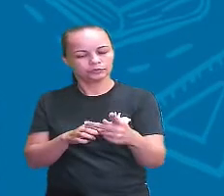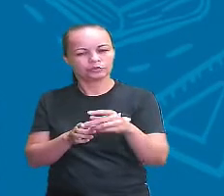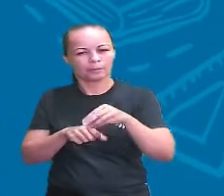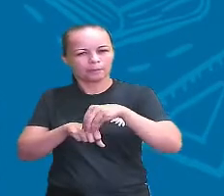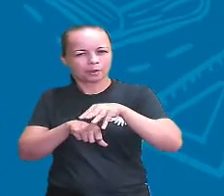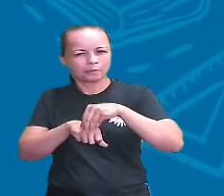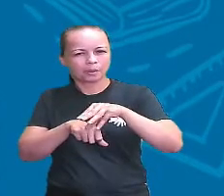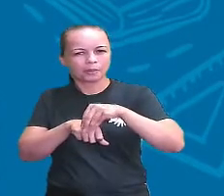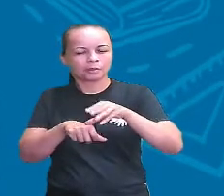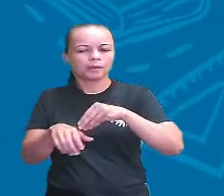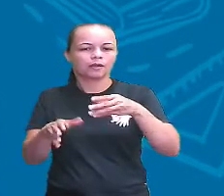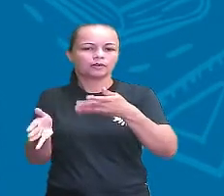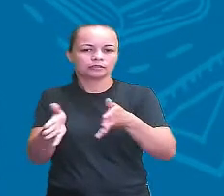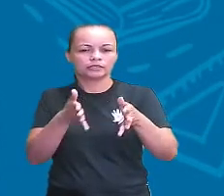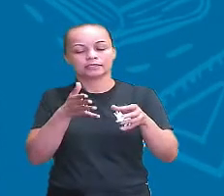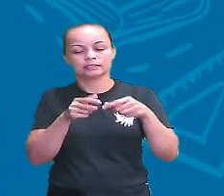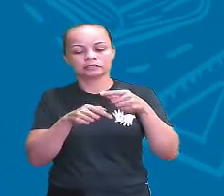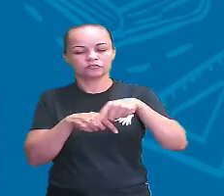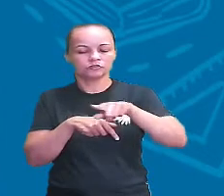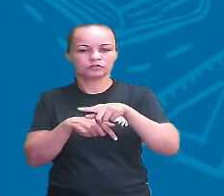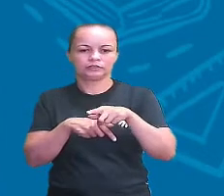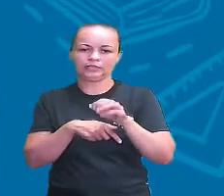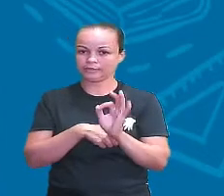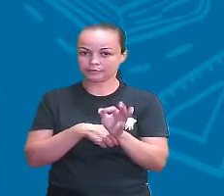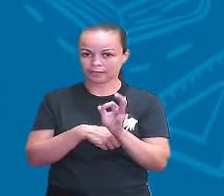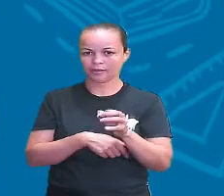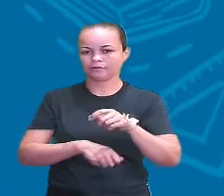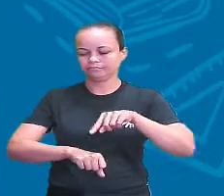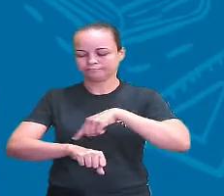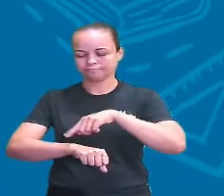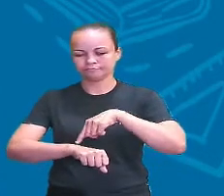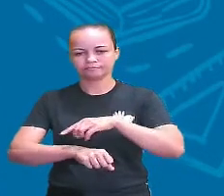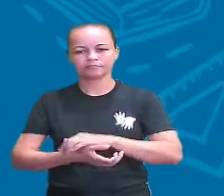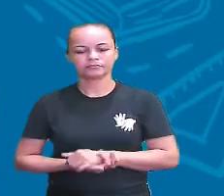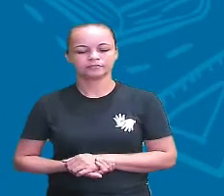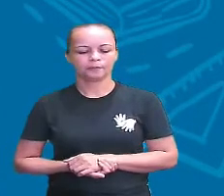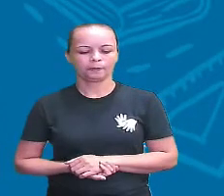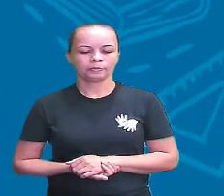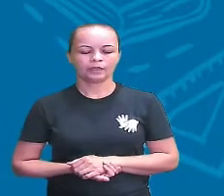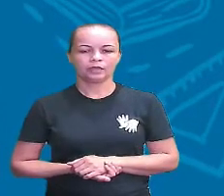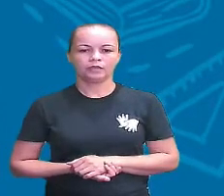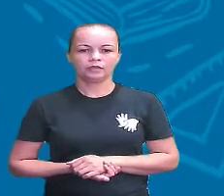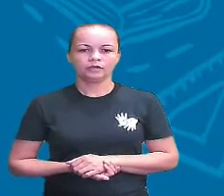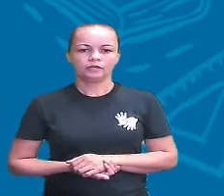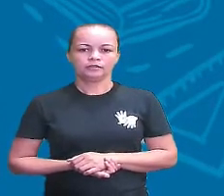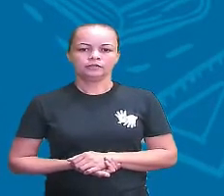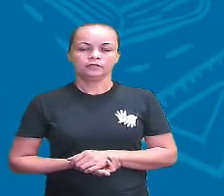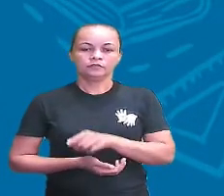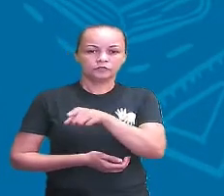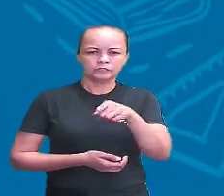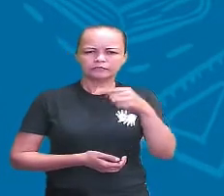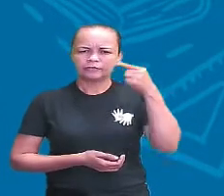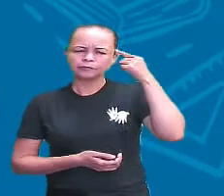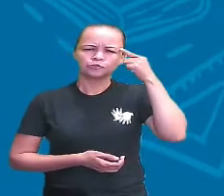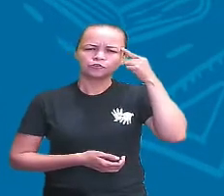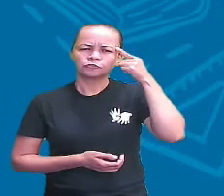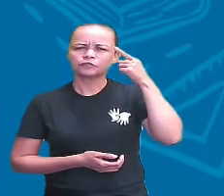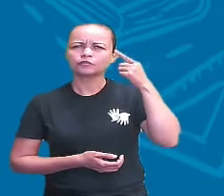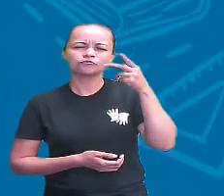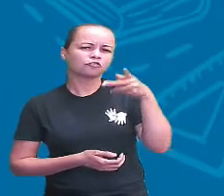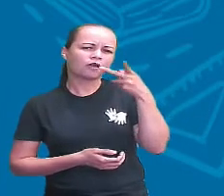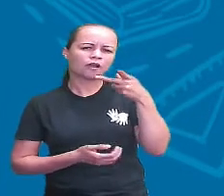comando certo para que você acerte a hora. E se tiver dúvidas, gente, quando você for falar, vá